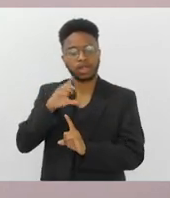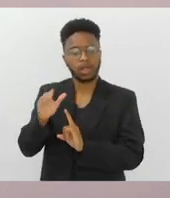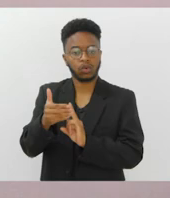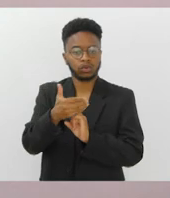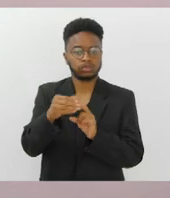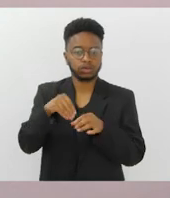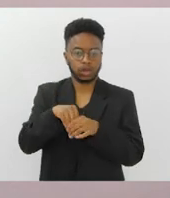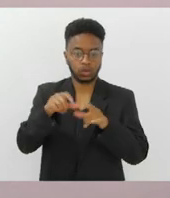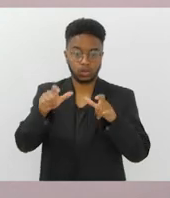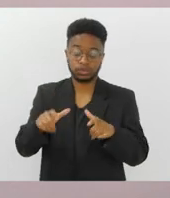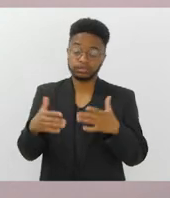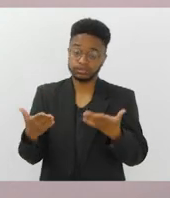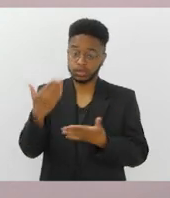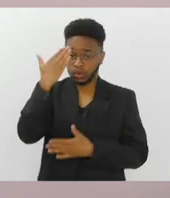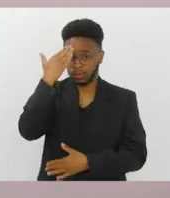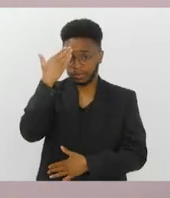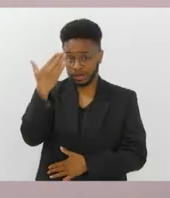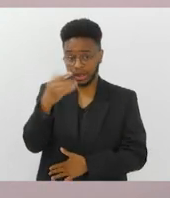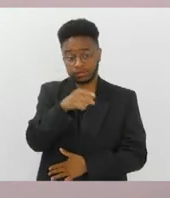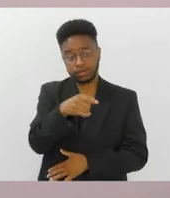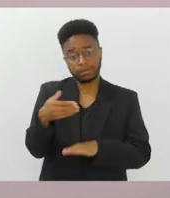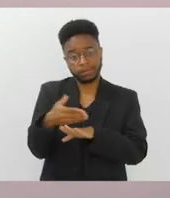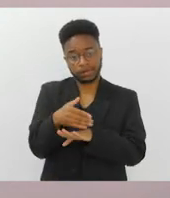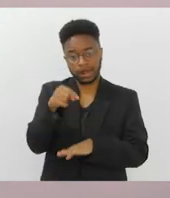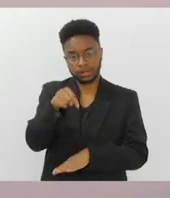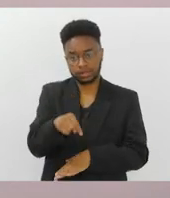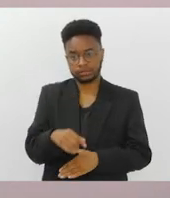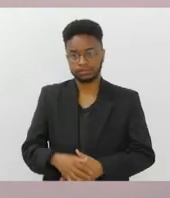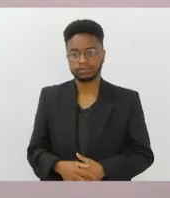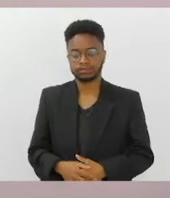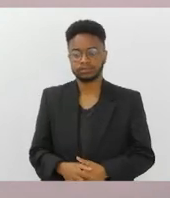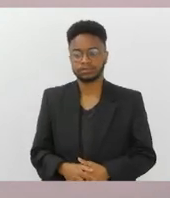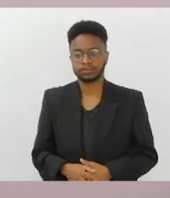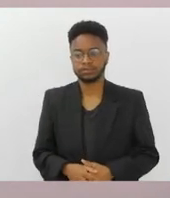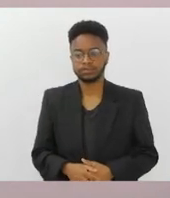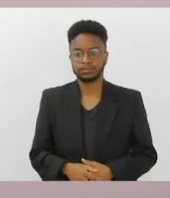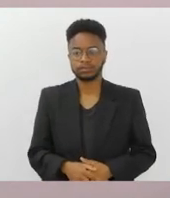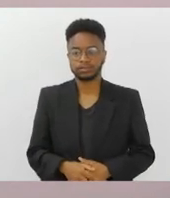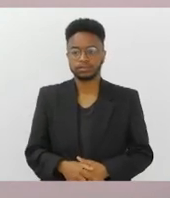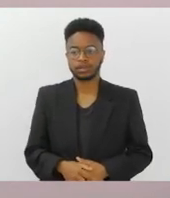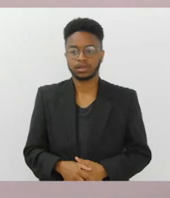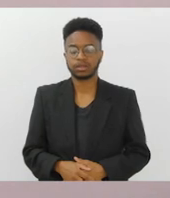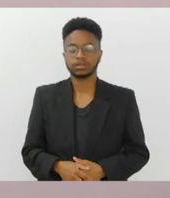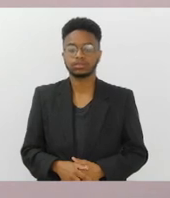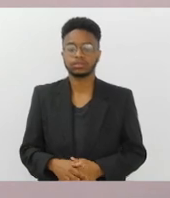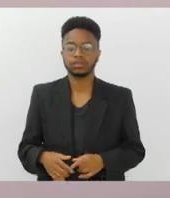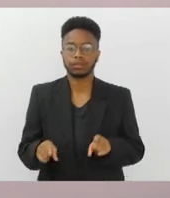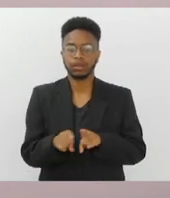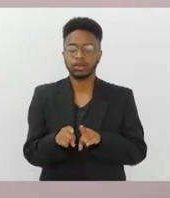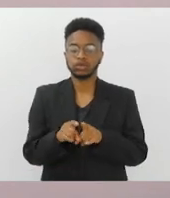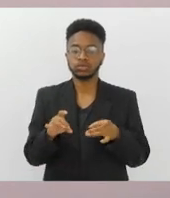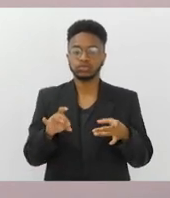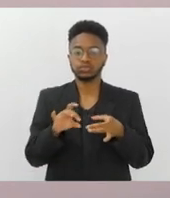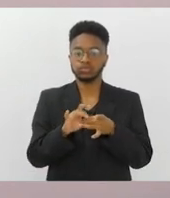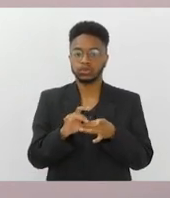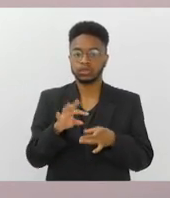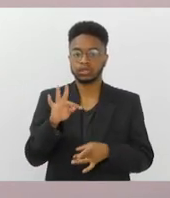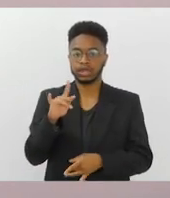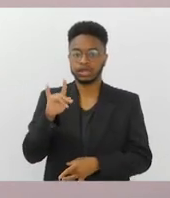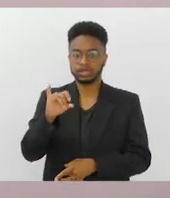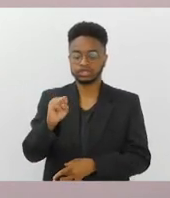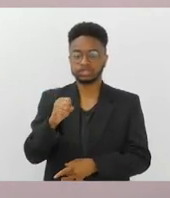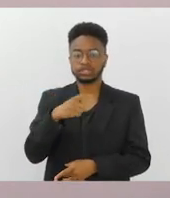espaço. Então, muito obrigada pela sua participação. Estava aqui dividindo com a Thaís aqui o